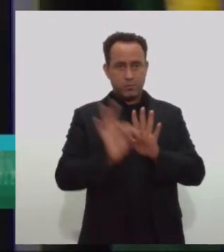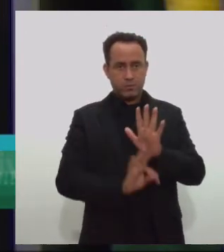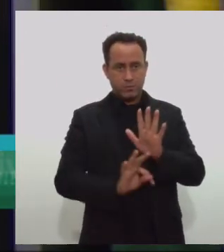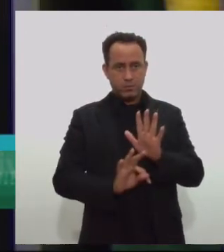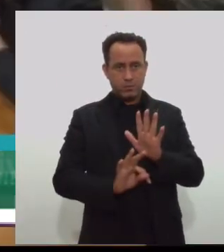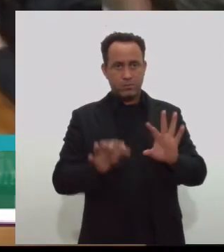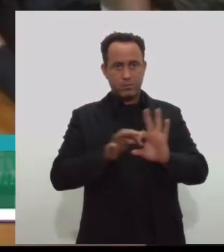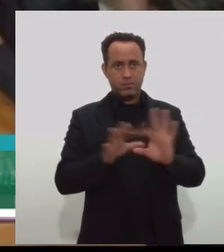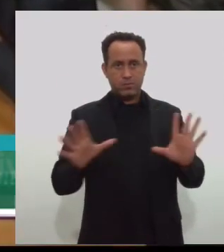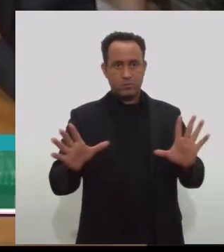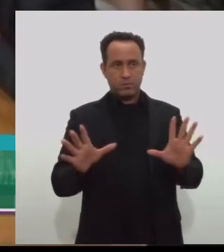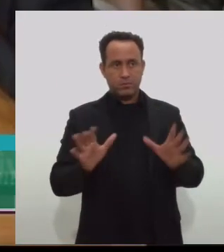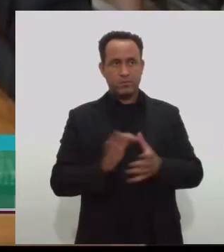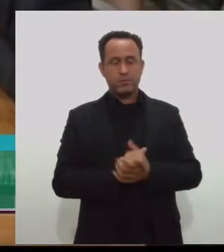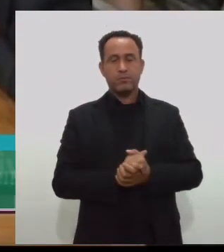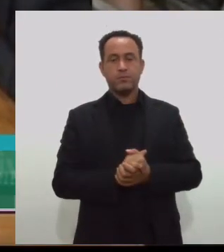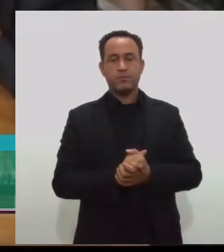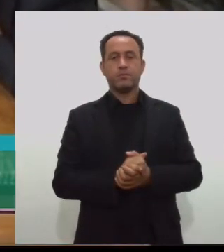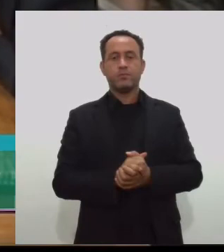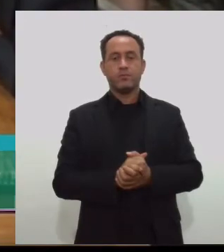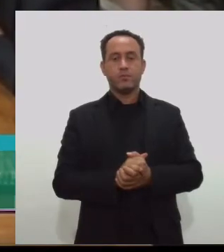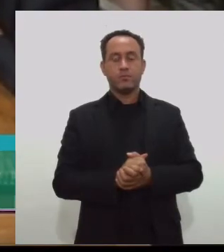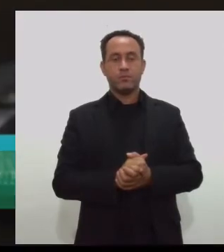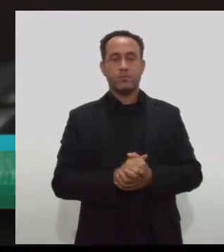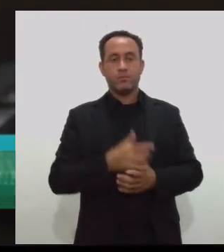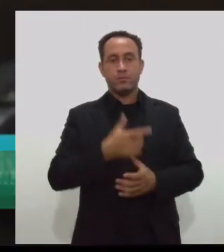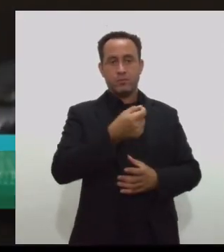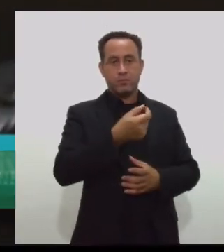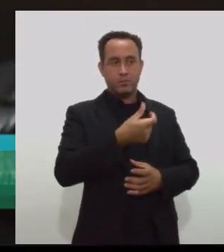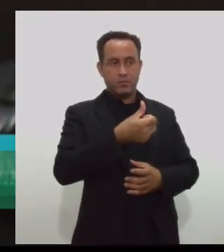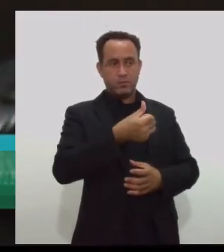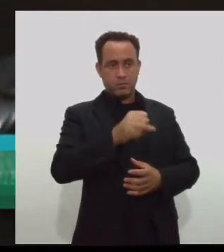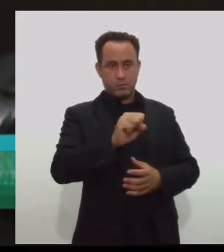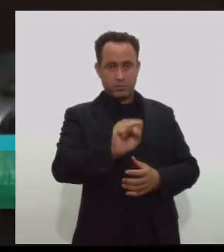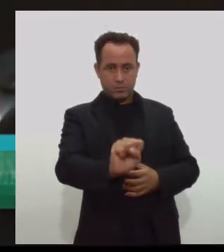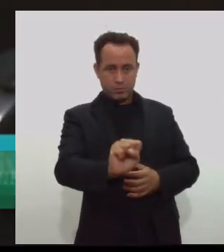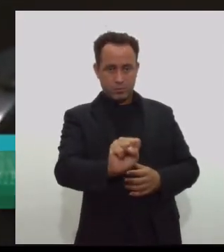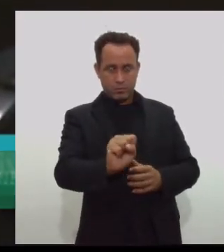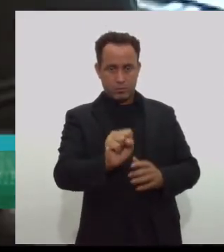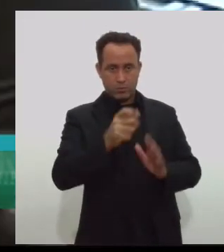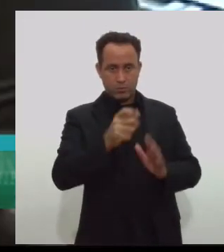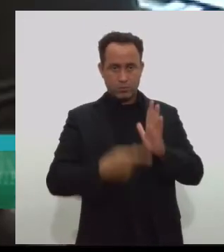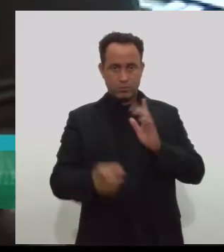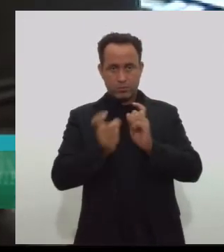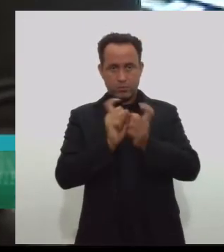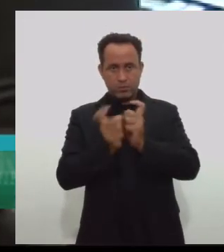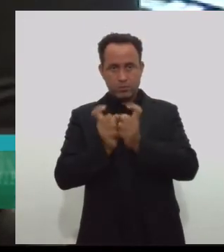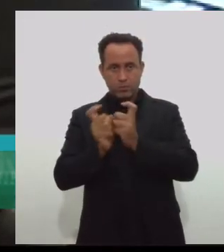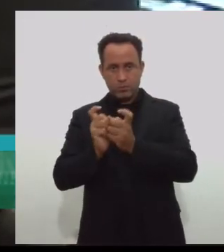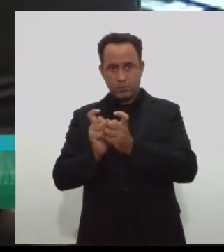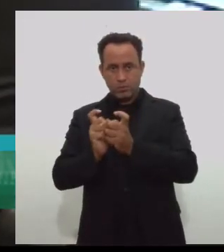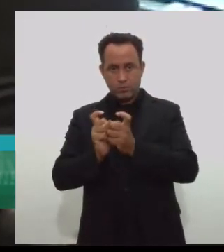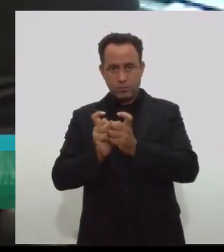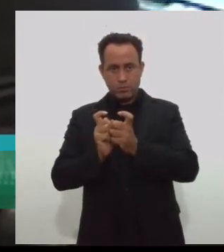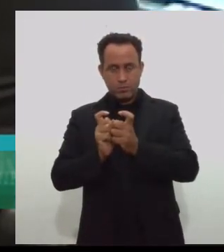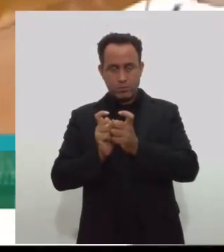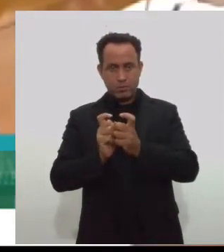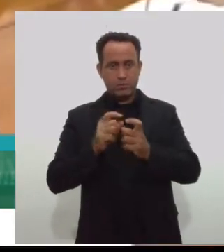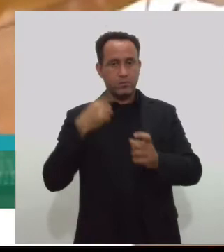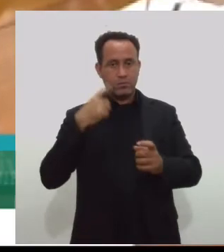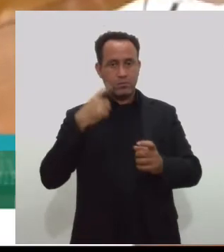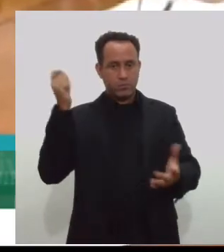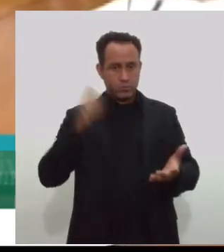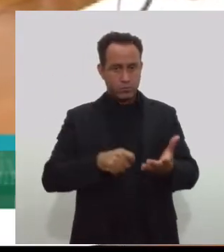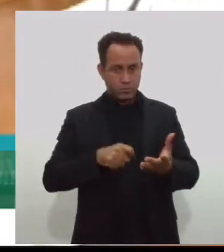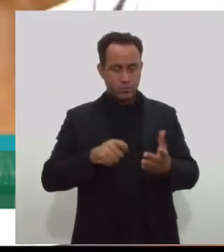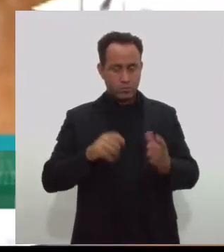essa conduta. Apresentado em 2018, o projeto foi discutido numa comissão de juristas criada na Câmara, com